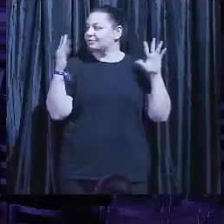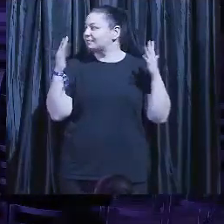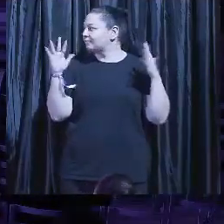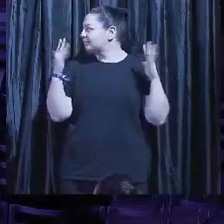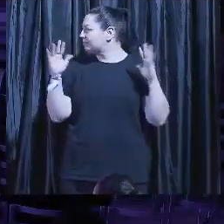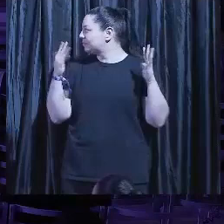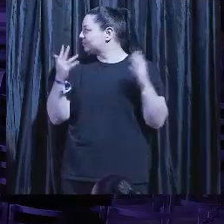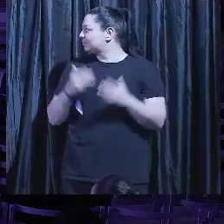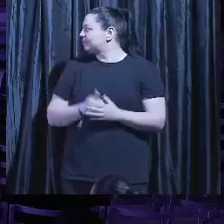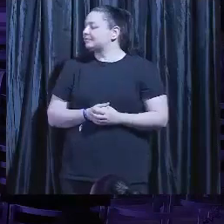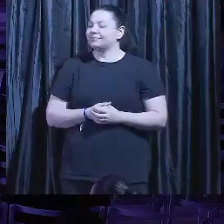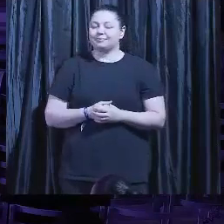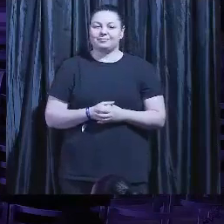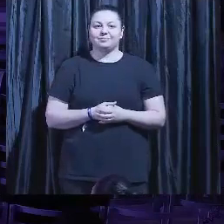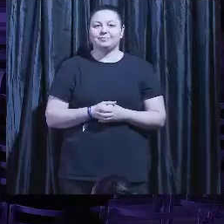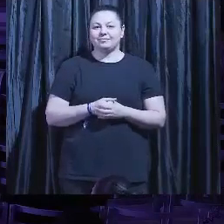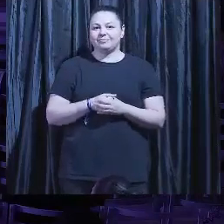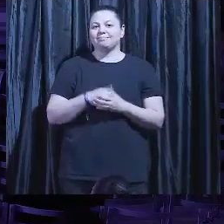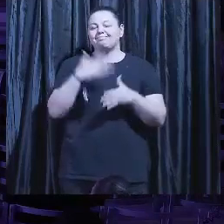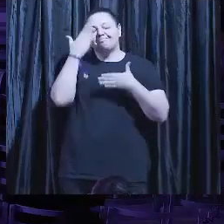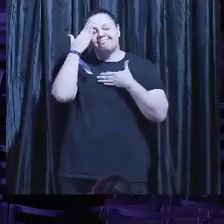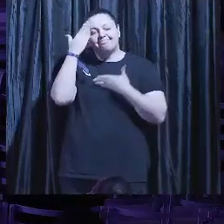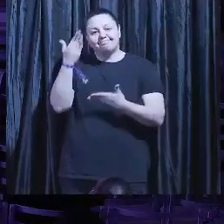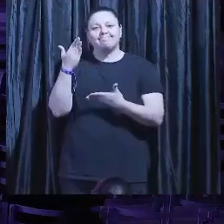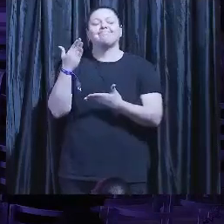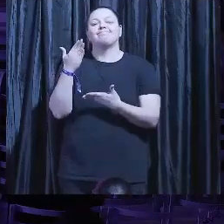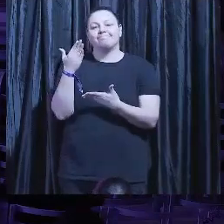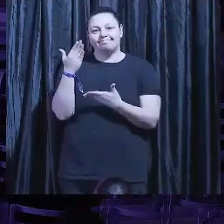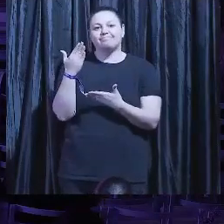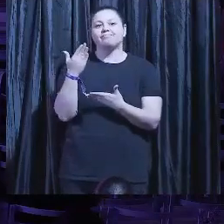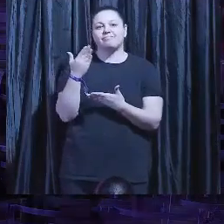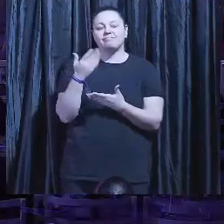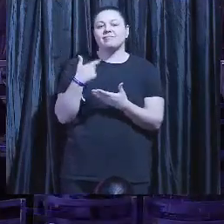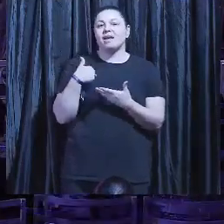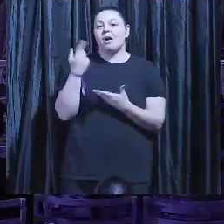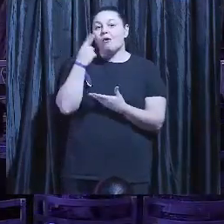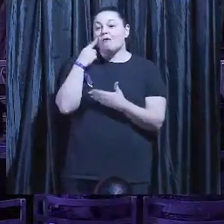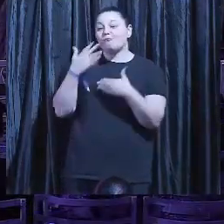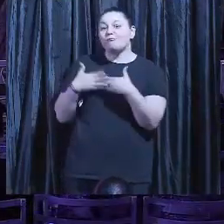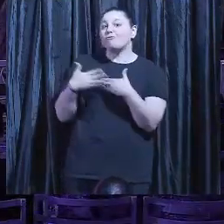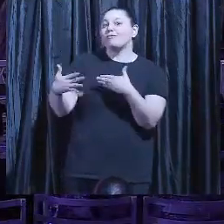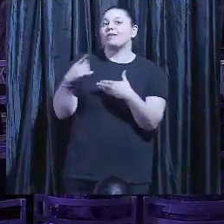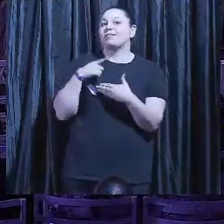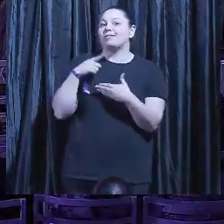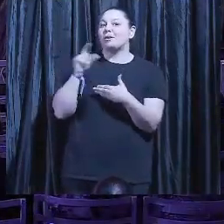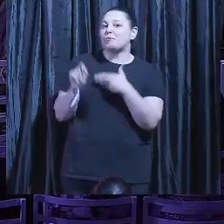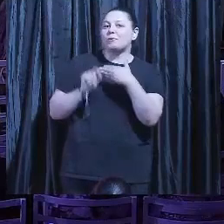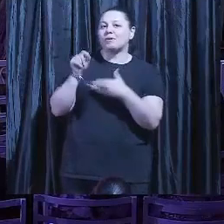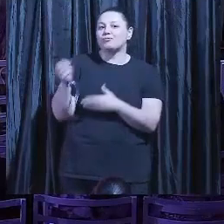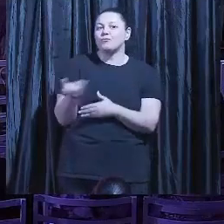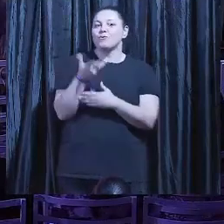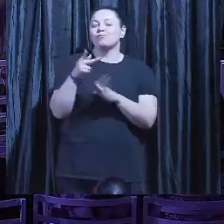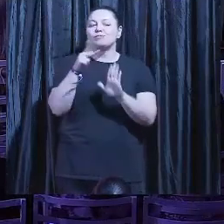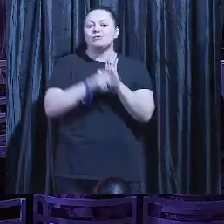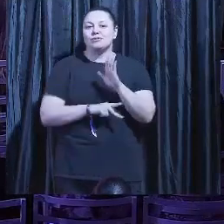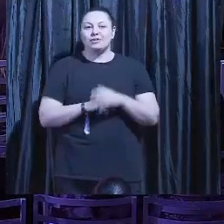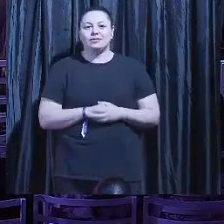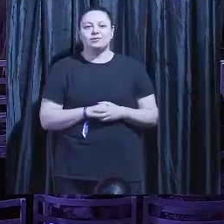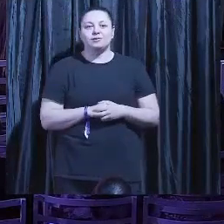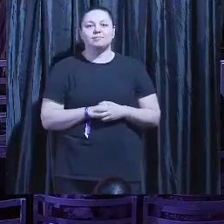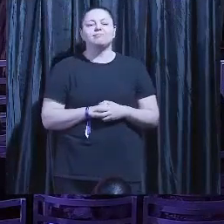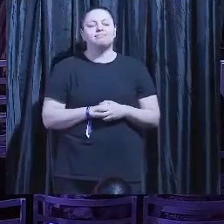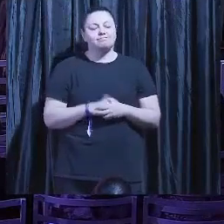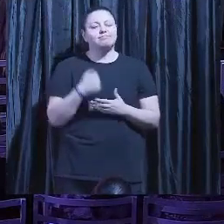E aí, Bola? E o que o coração está dizendo e o que vem pela frente aí nos próximos projetos? Eu